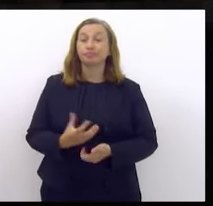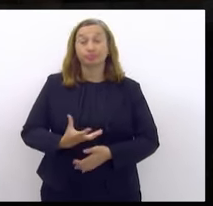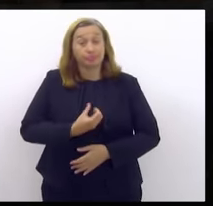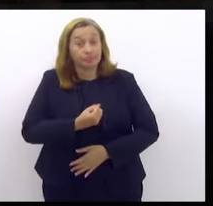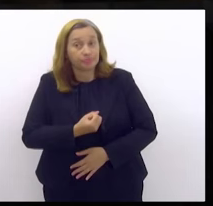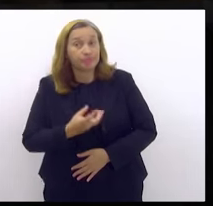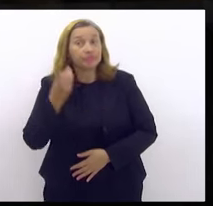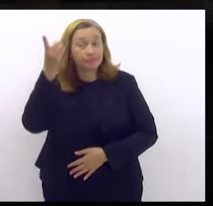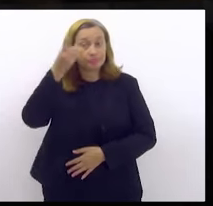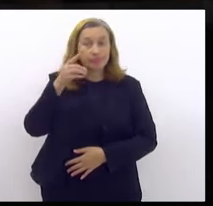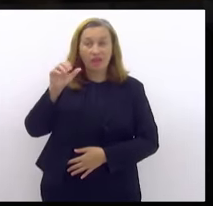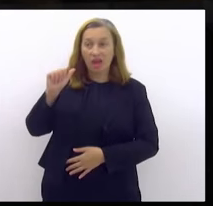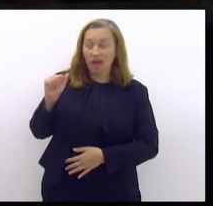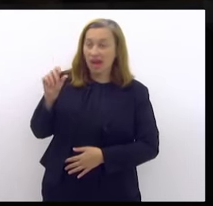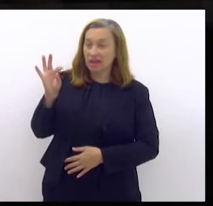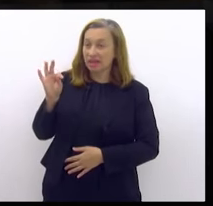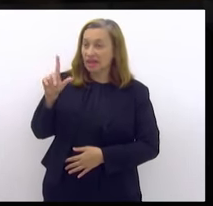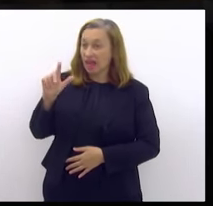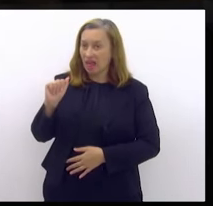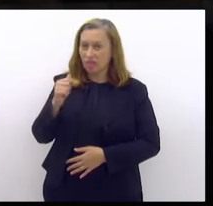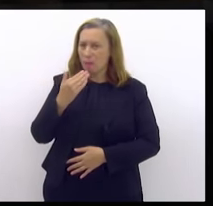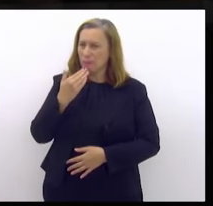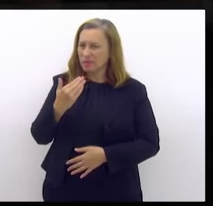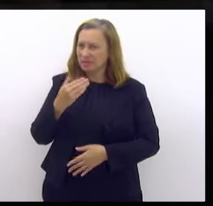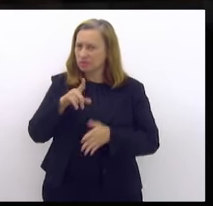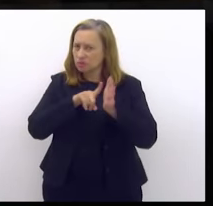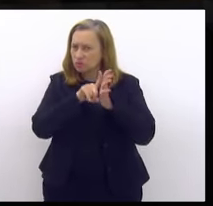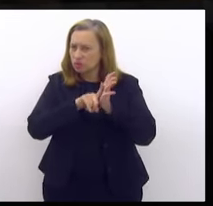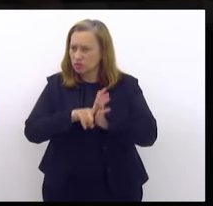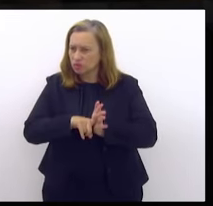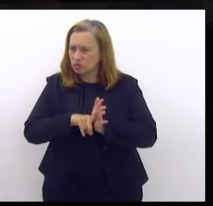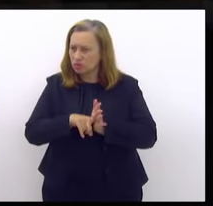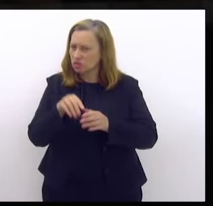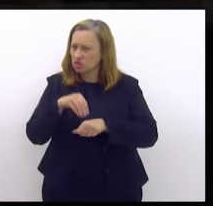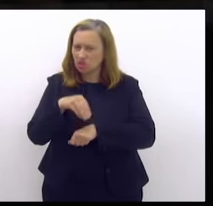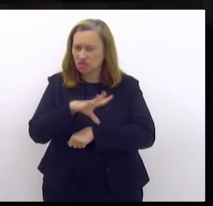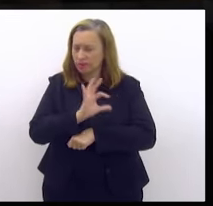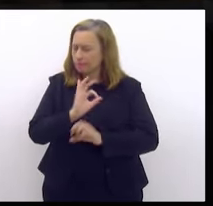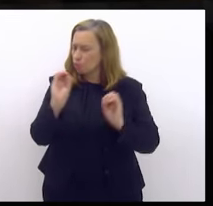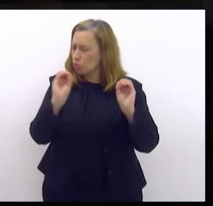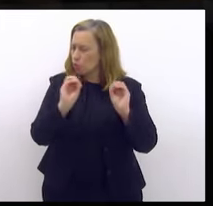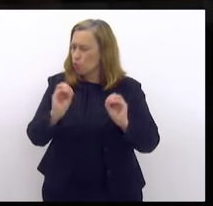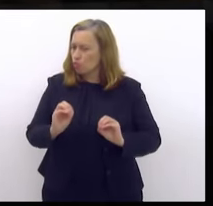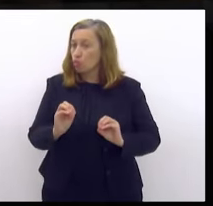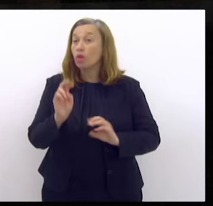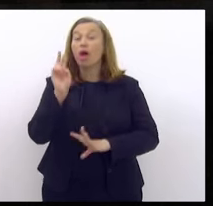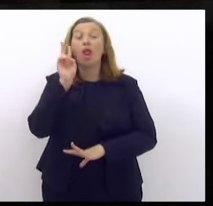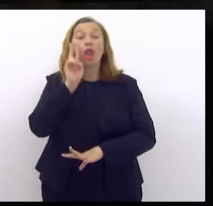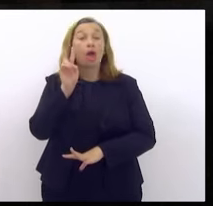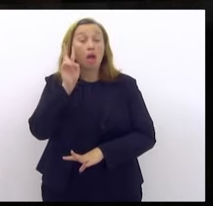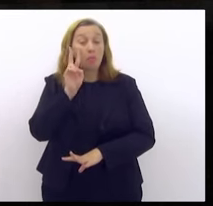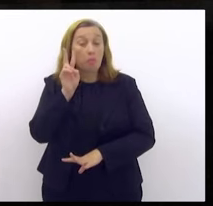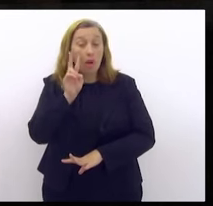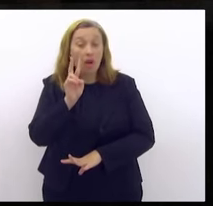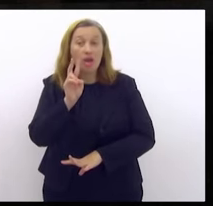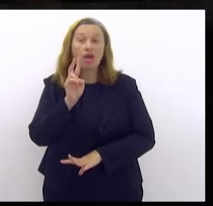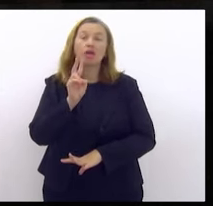deputado Átila Nunes, não vou pedir verificação no destaque, porque me lembrei do nosso